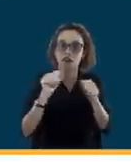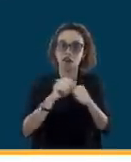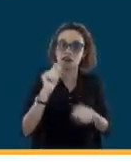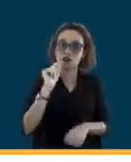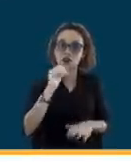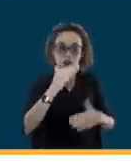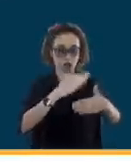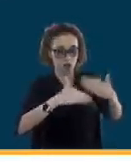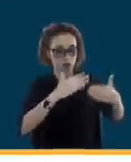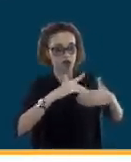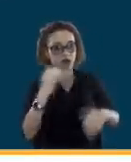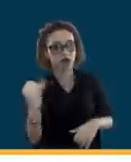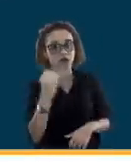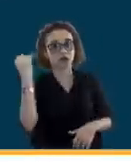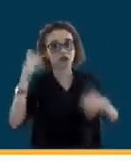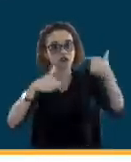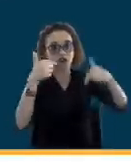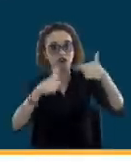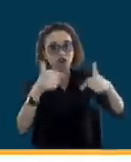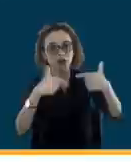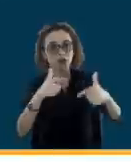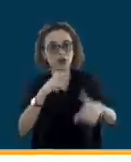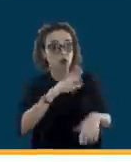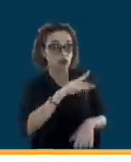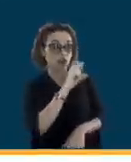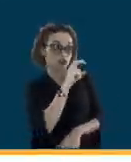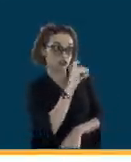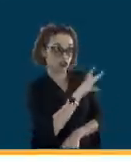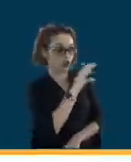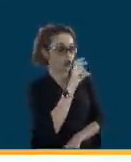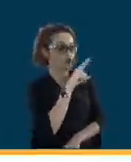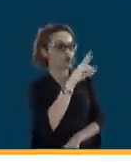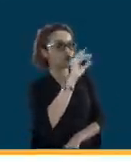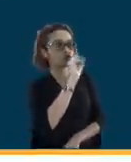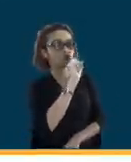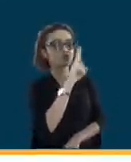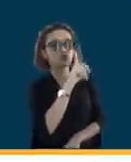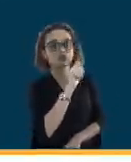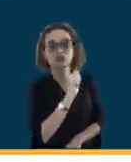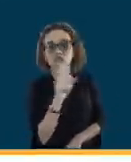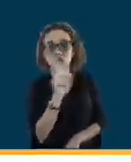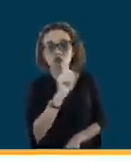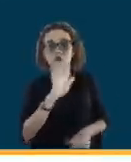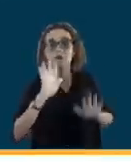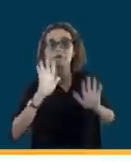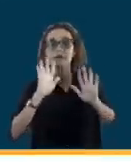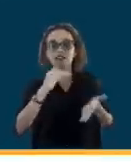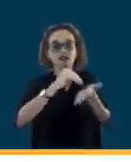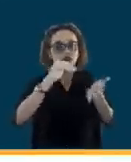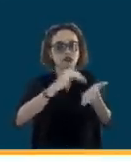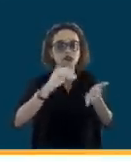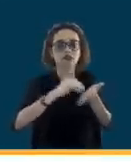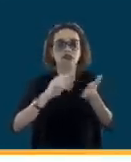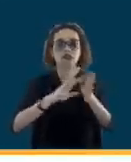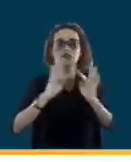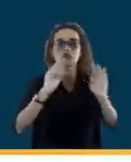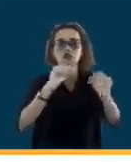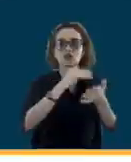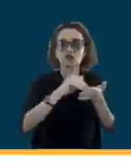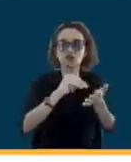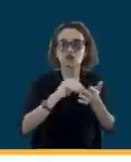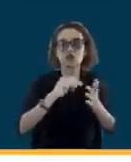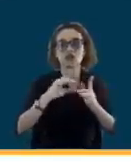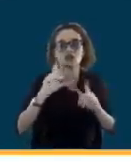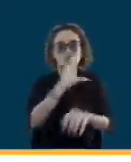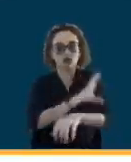importante trabalho feito não só pela Úrsula, mas por todo o Fórum de Secretários e Dirigentes Estaduais de Cultura, a Confederação